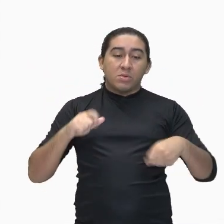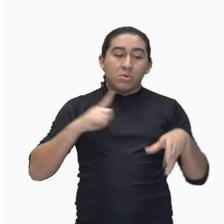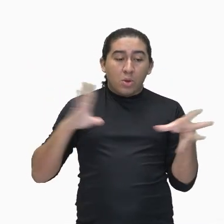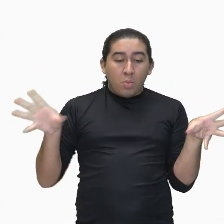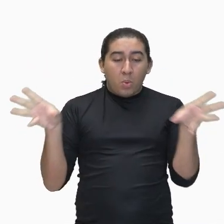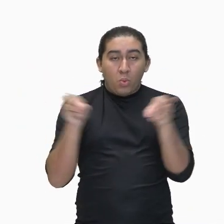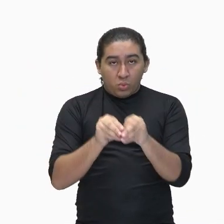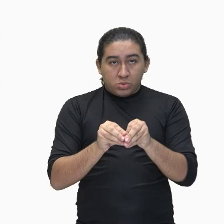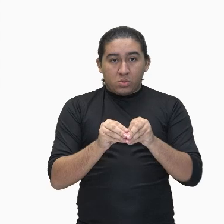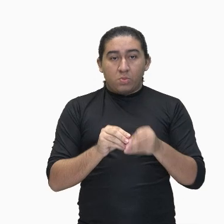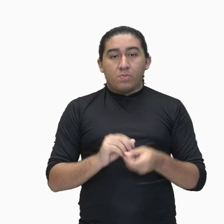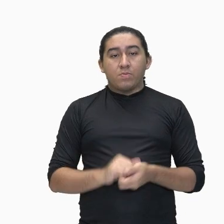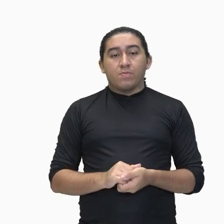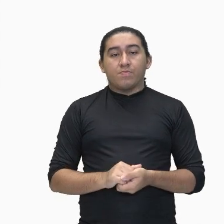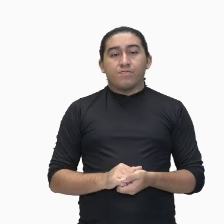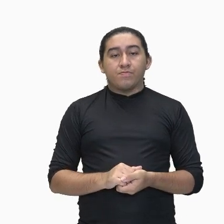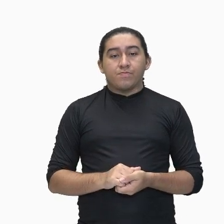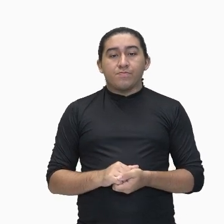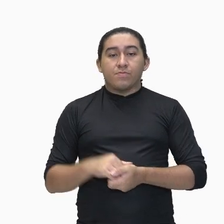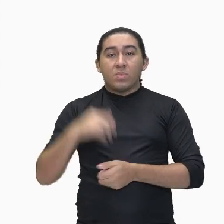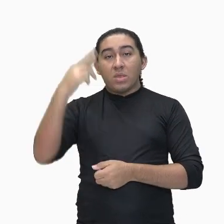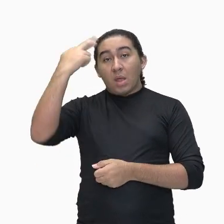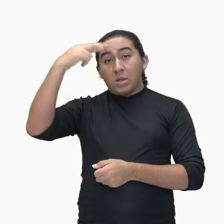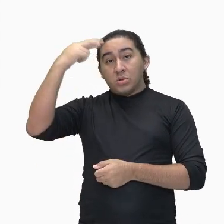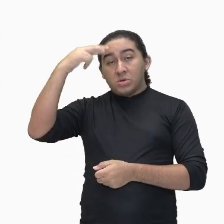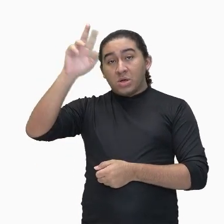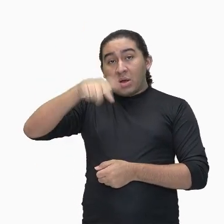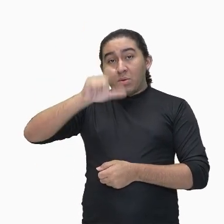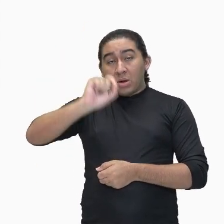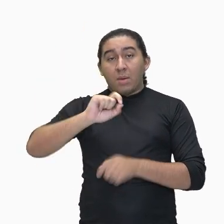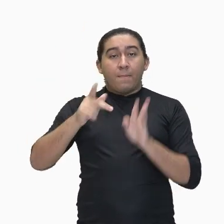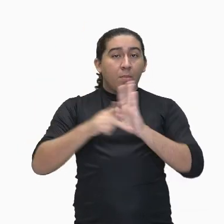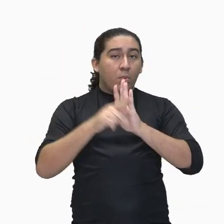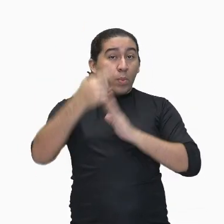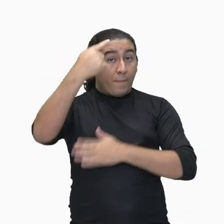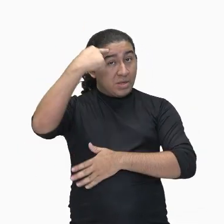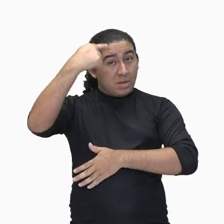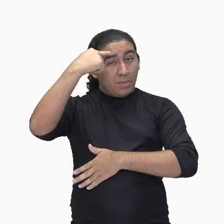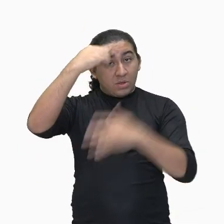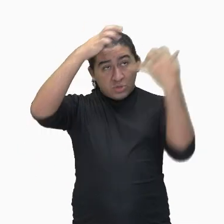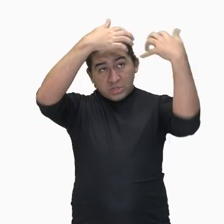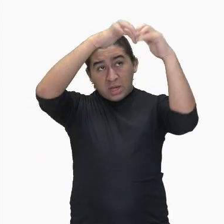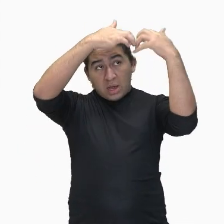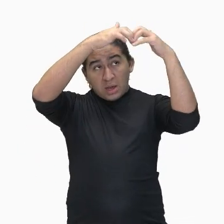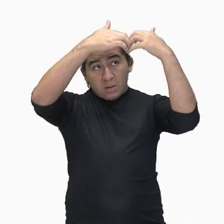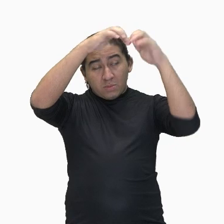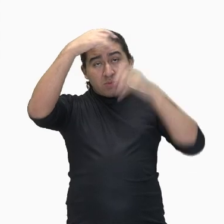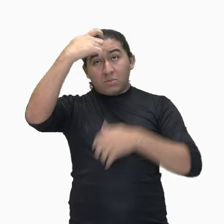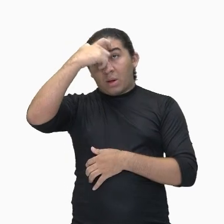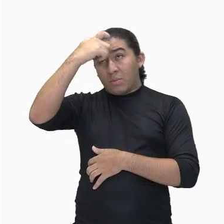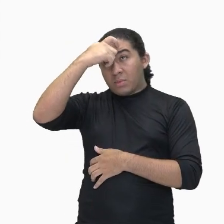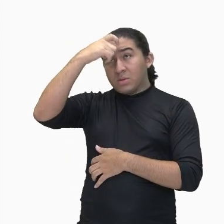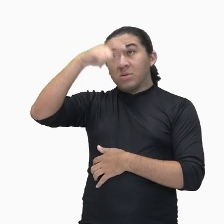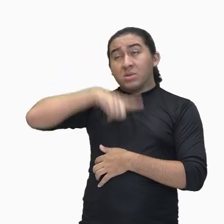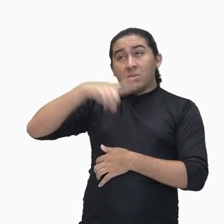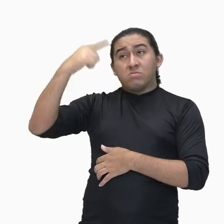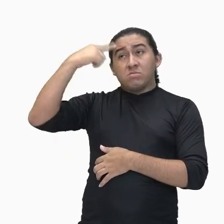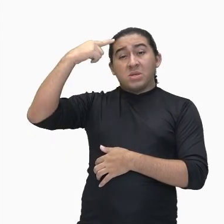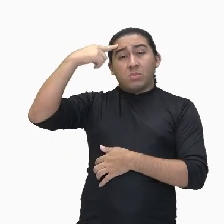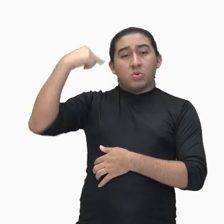Então, o raciocínio é uma operação do pensamento, realizada por meio dos